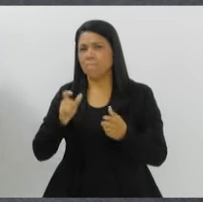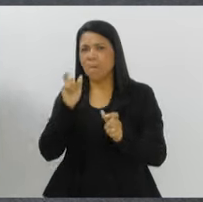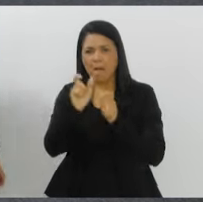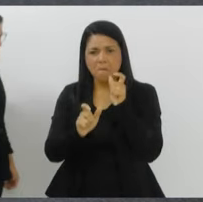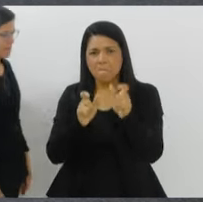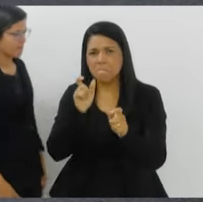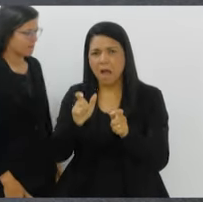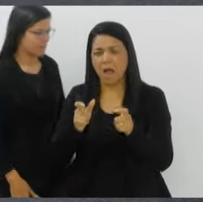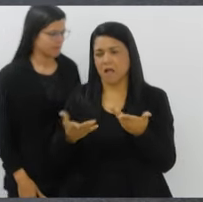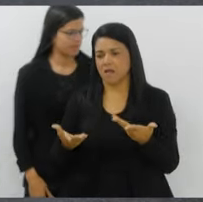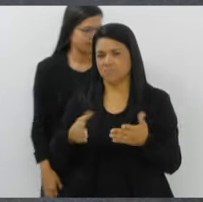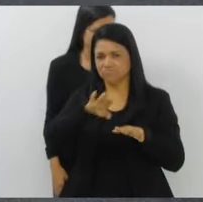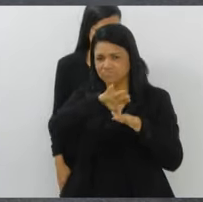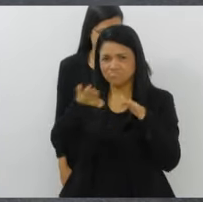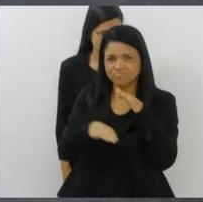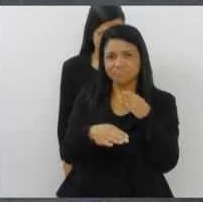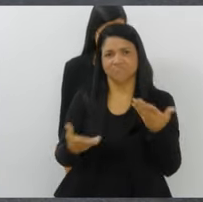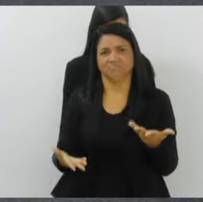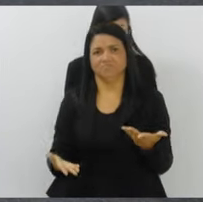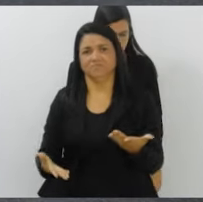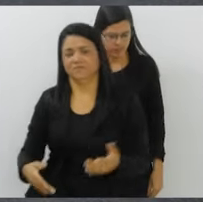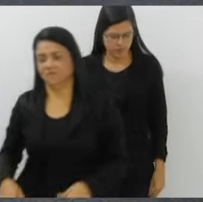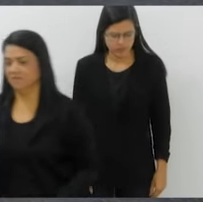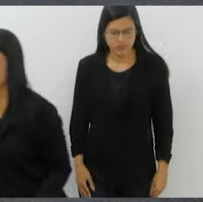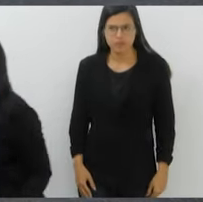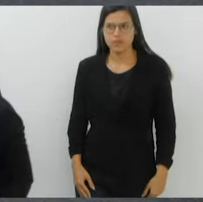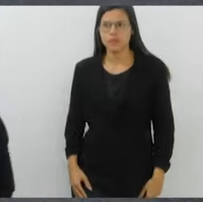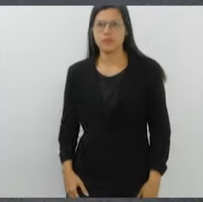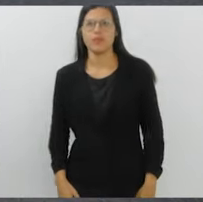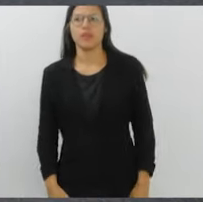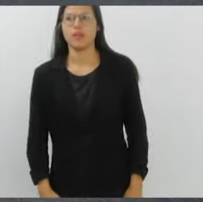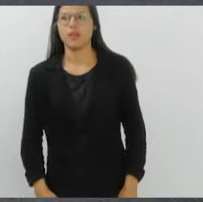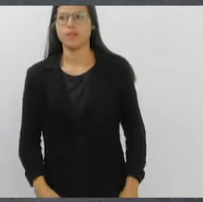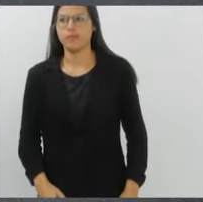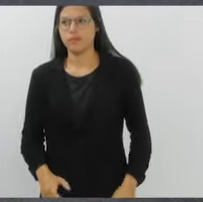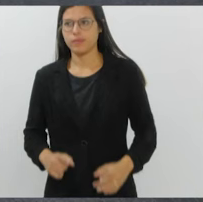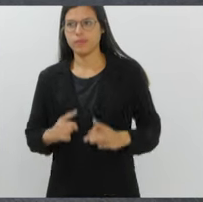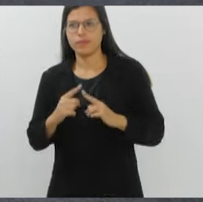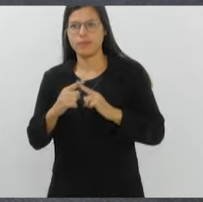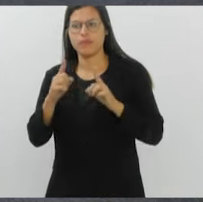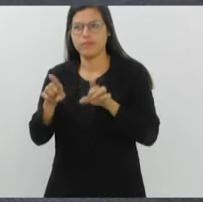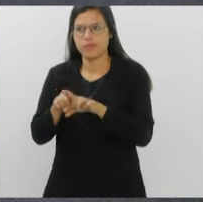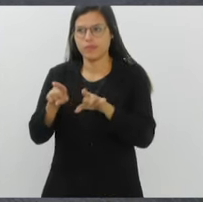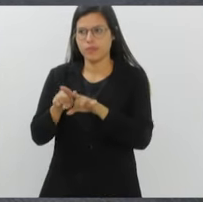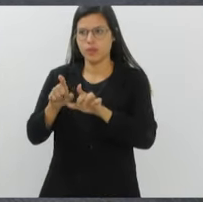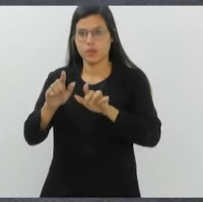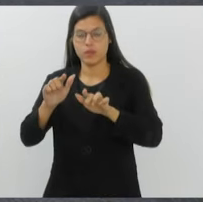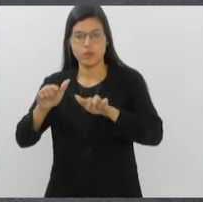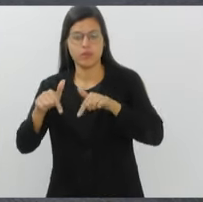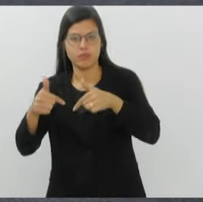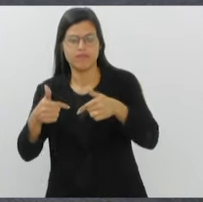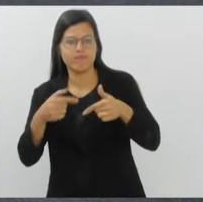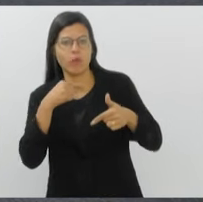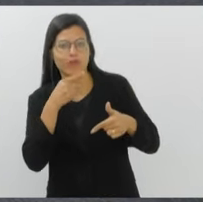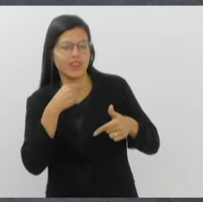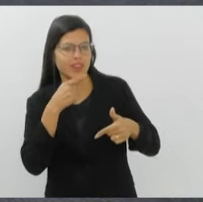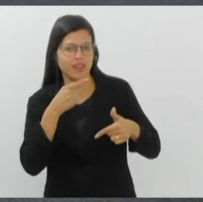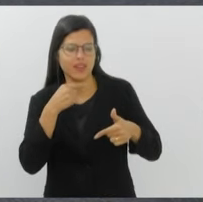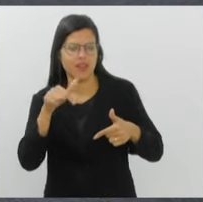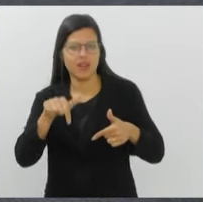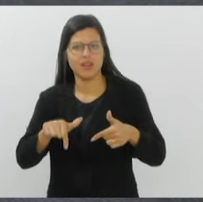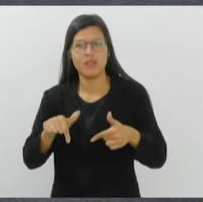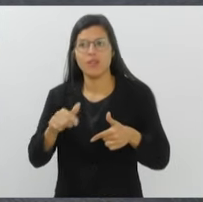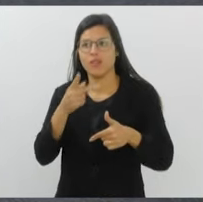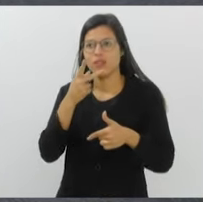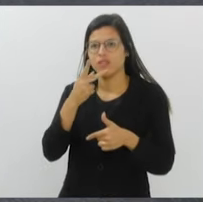xingamentos de baixo calão, mas questionando também a nossa atuação aqui na Assembleia Legislativa, inclusive dizendo que já